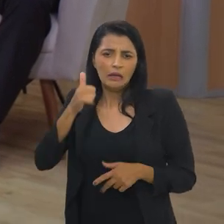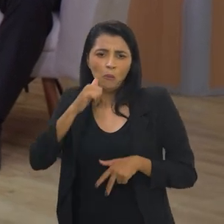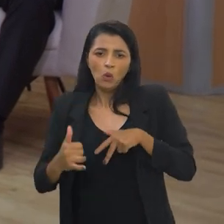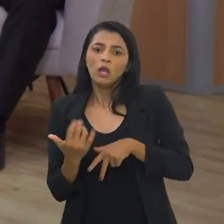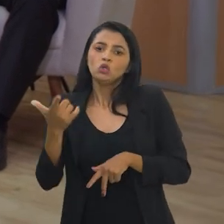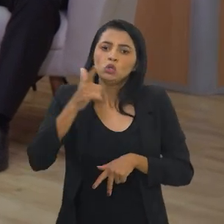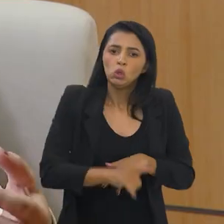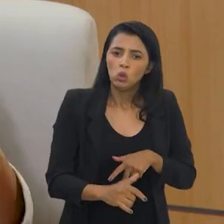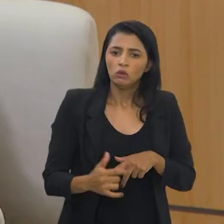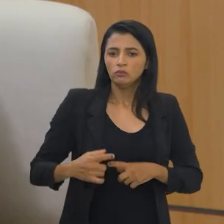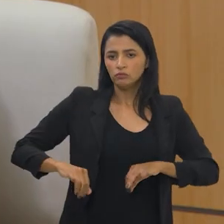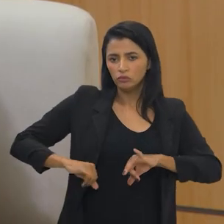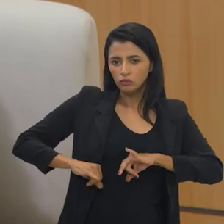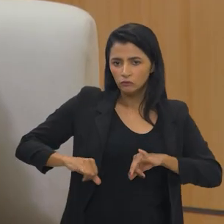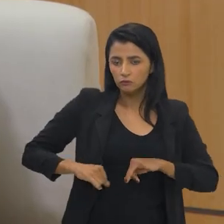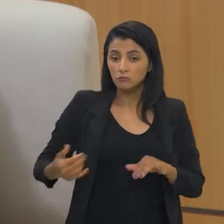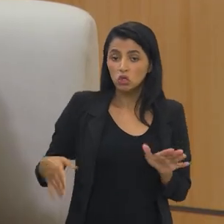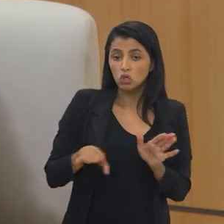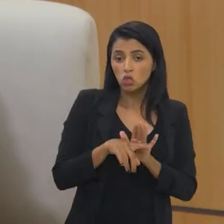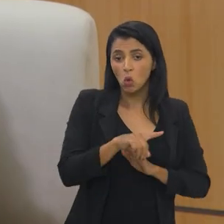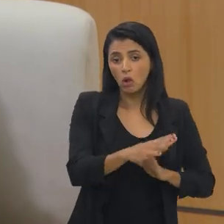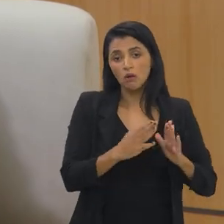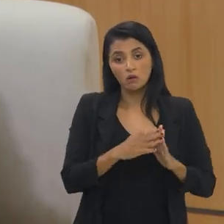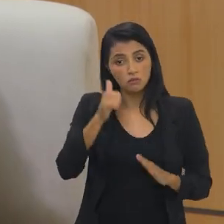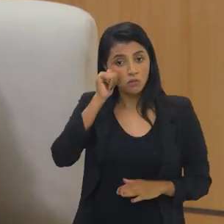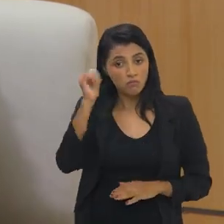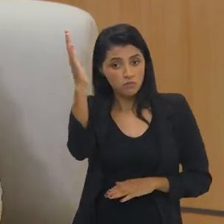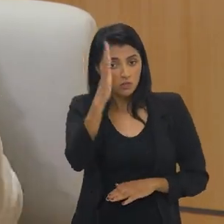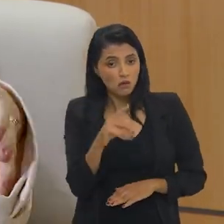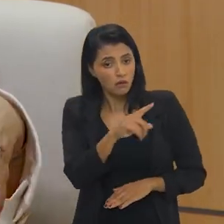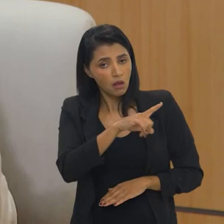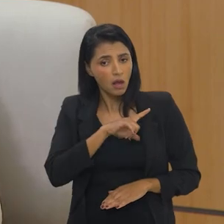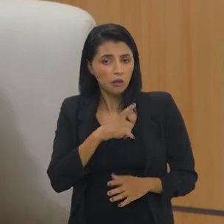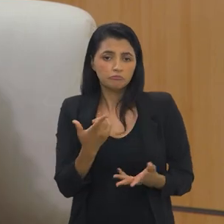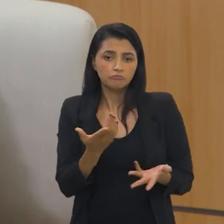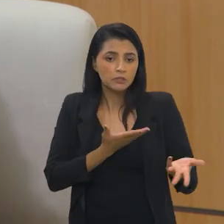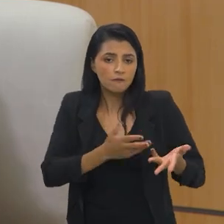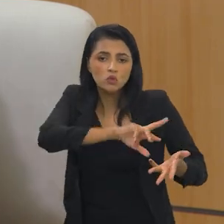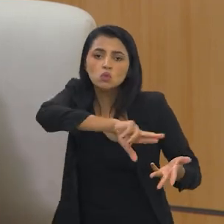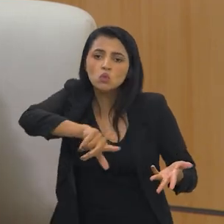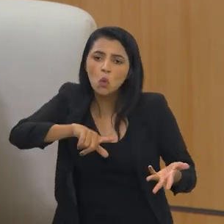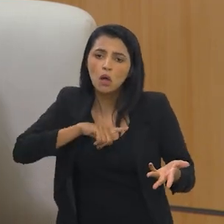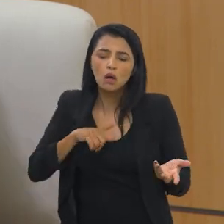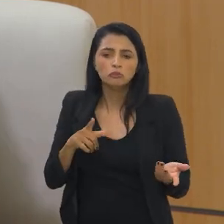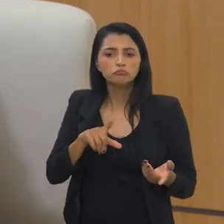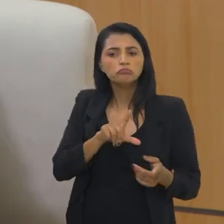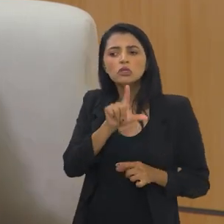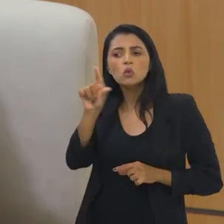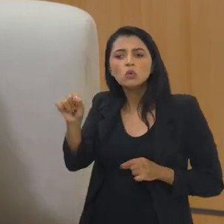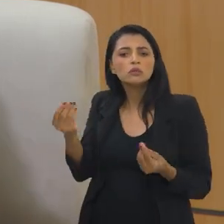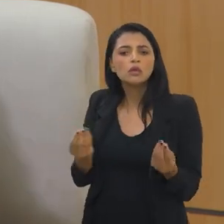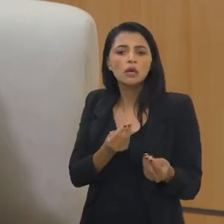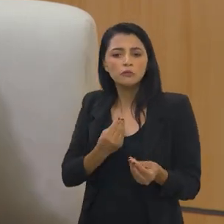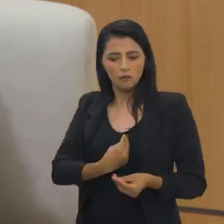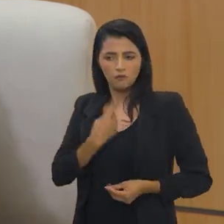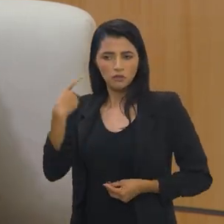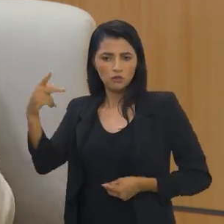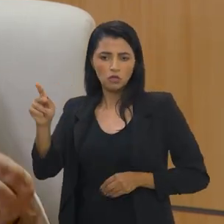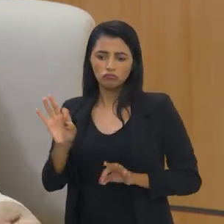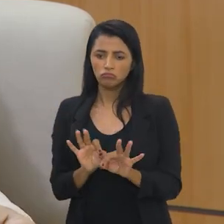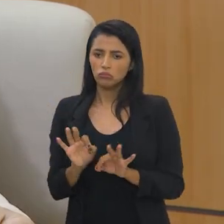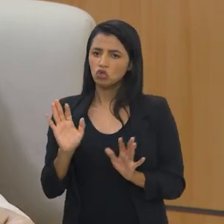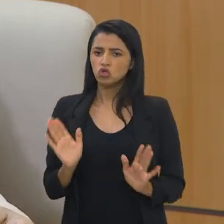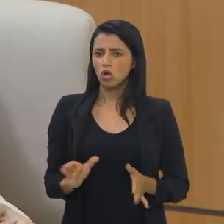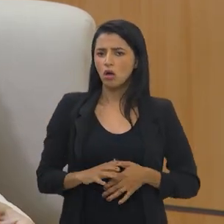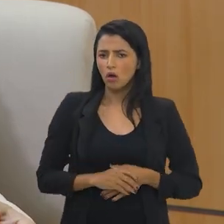revitimização da mulher ela chegou na casa da mulher brasileira vai passar pelos diversos serviços e ela vai sair dali com